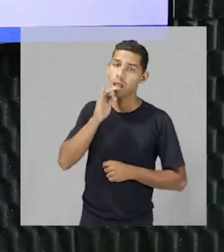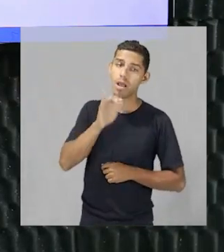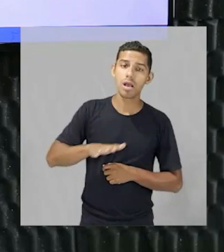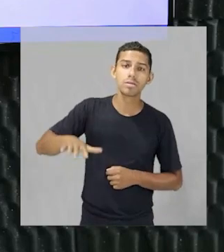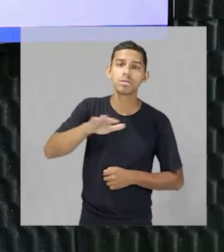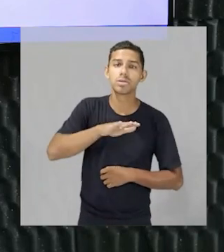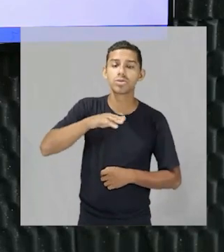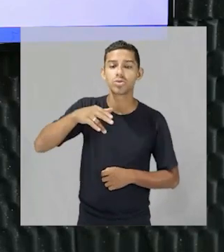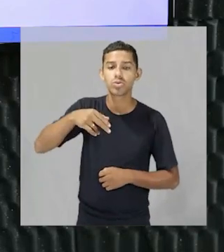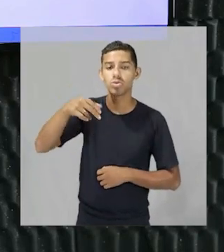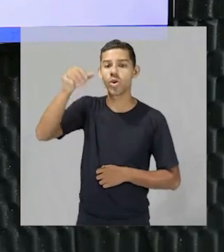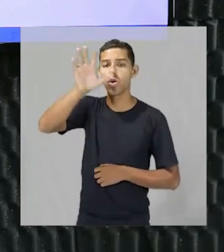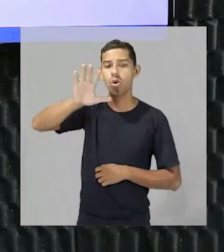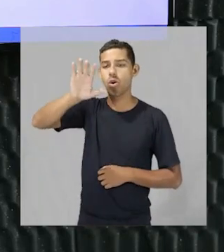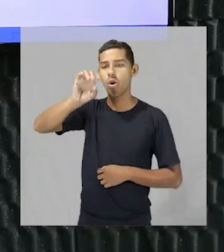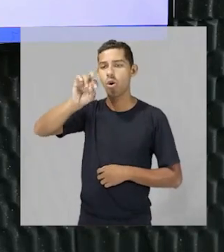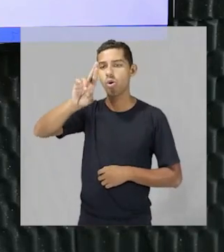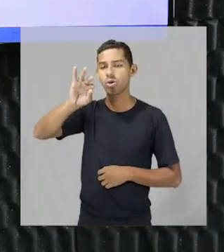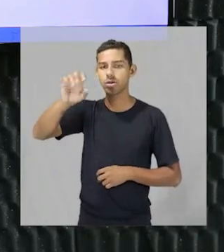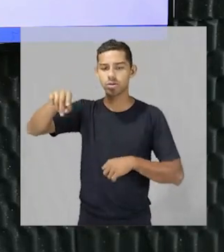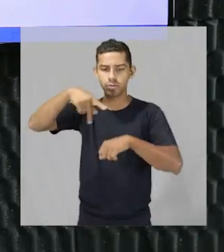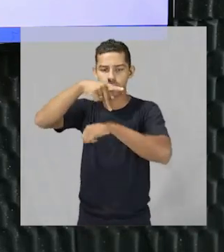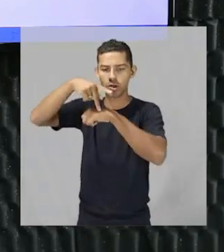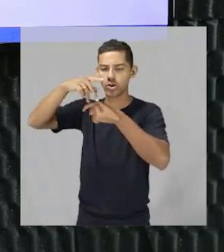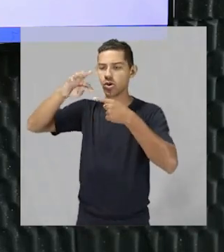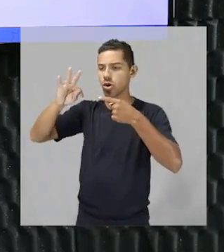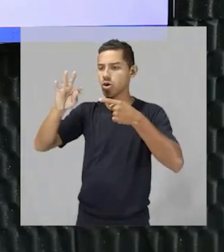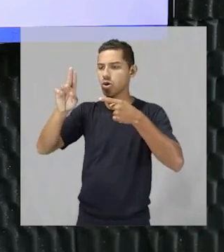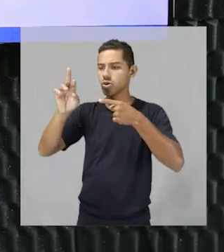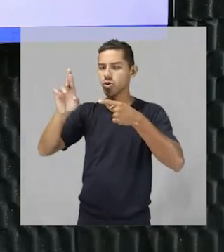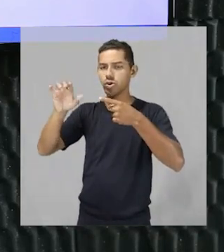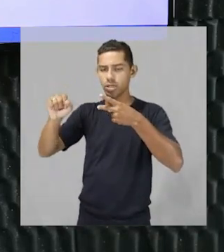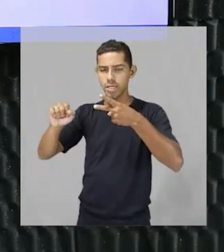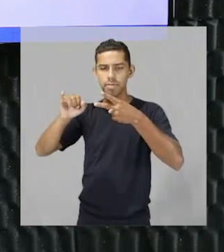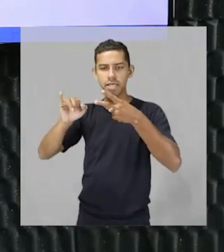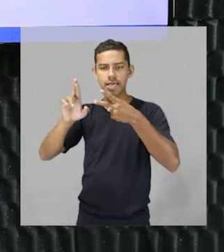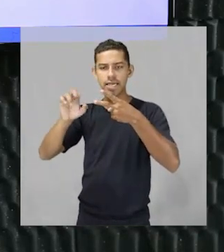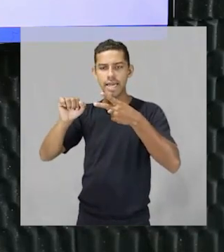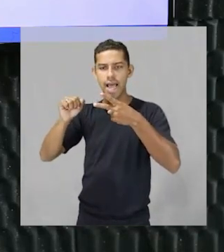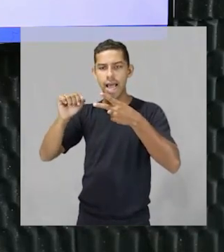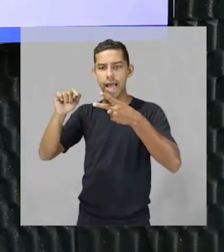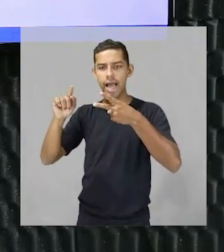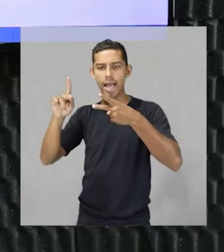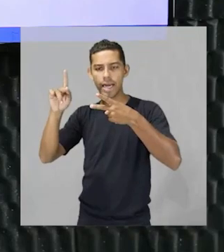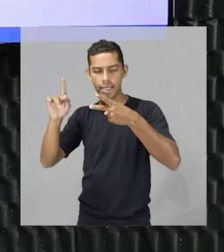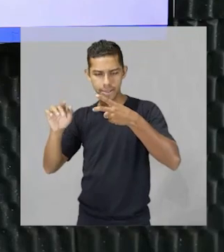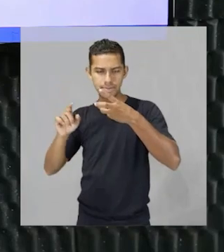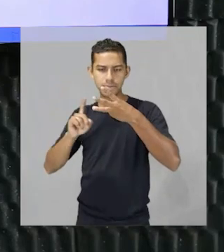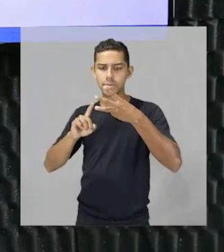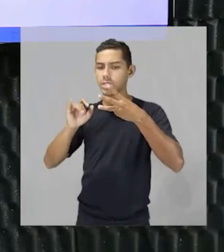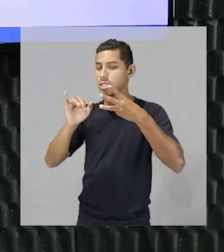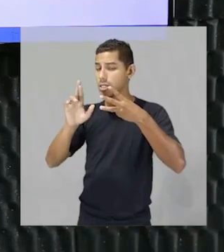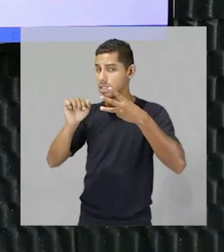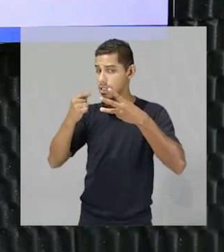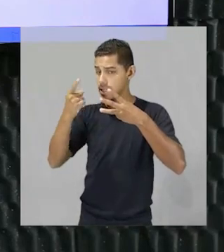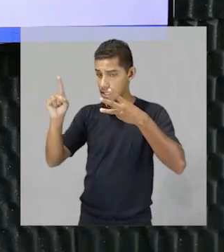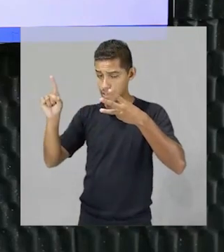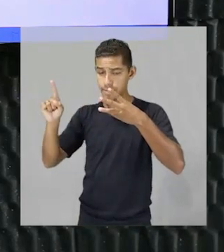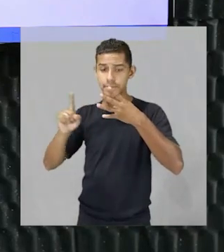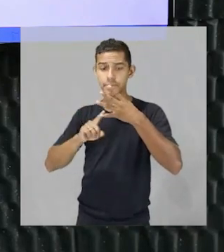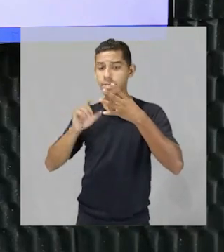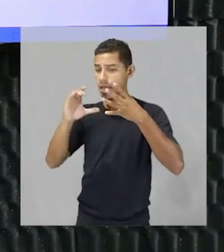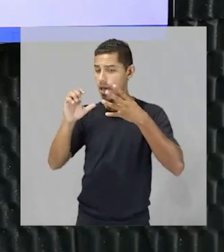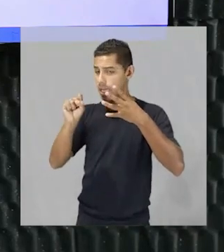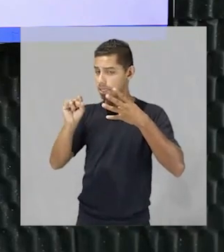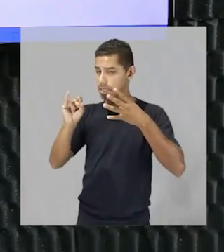Médio, galera, tá? Entre países da Turquia, do Iraque, do Irã e da Síria, tá certo? Eu vou já te mostrar uma